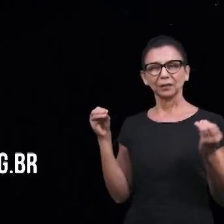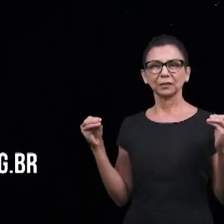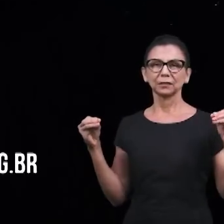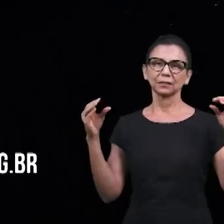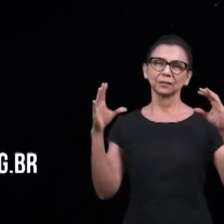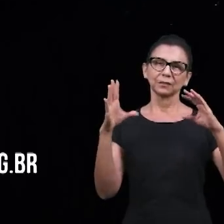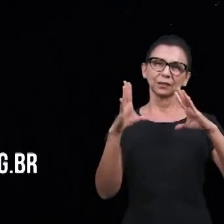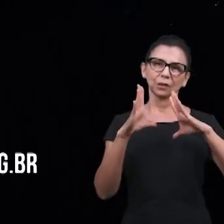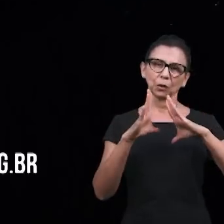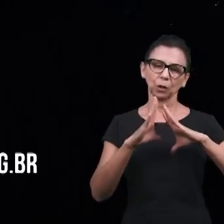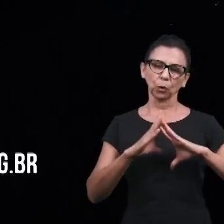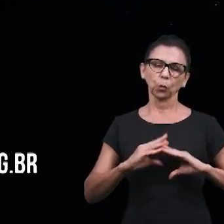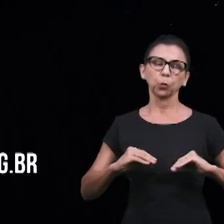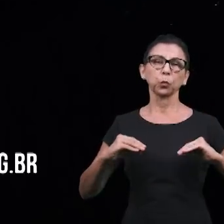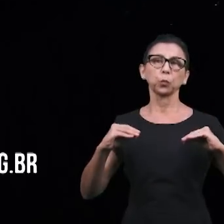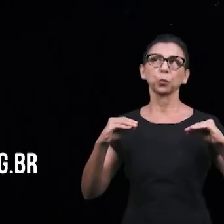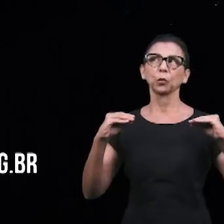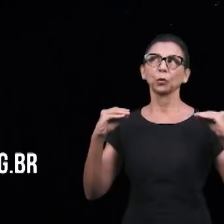alma,